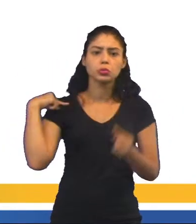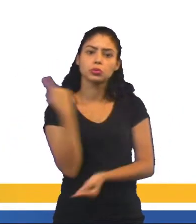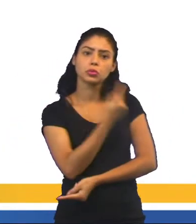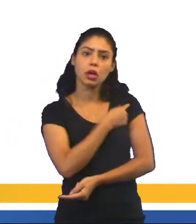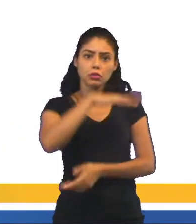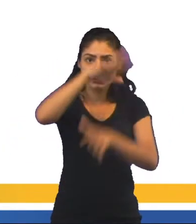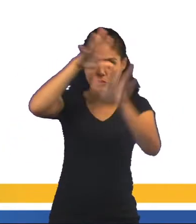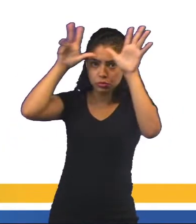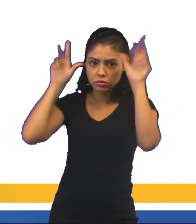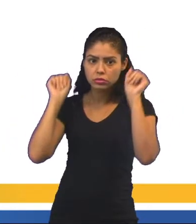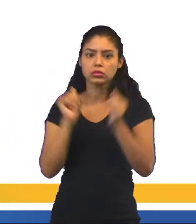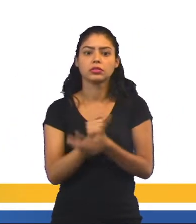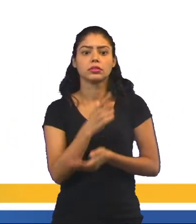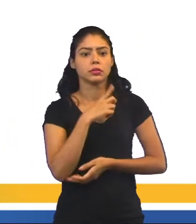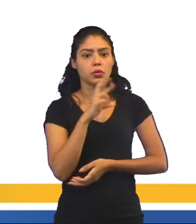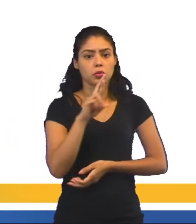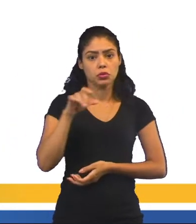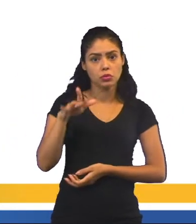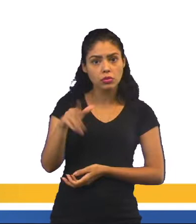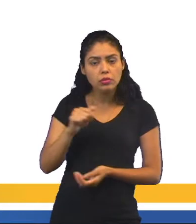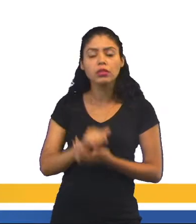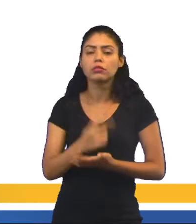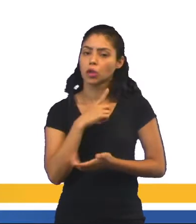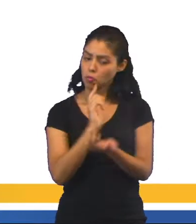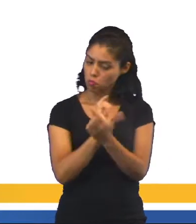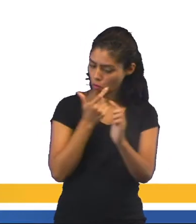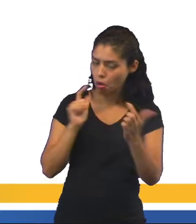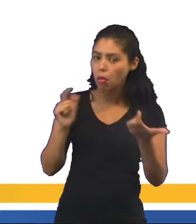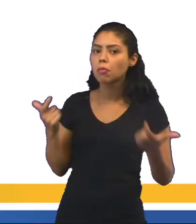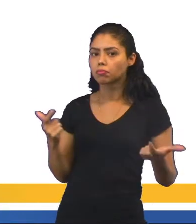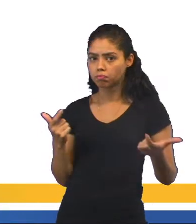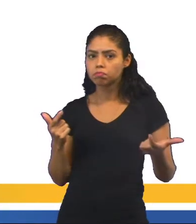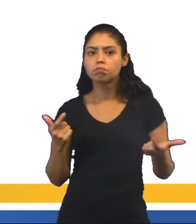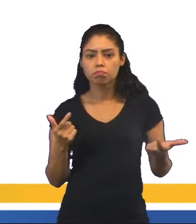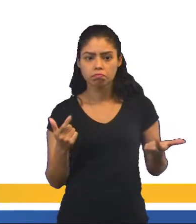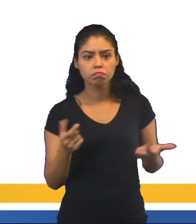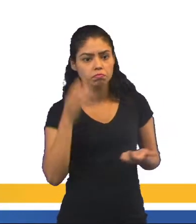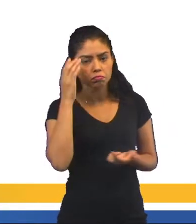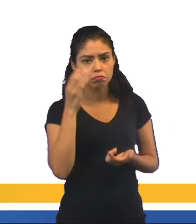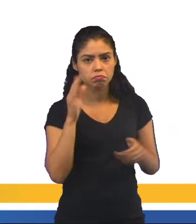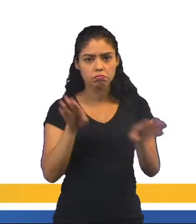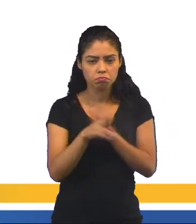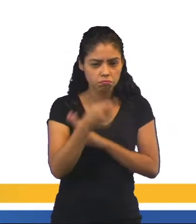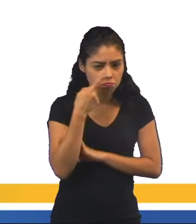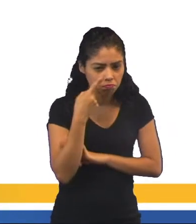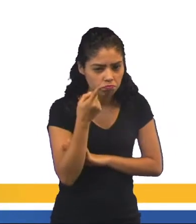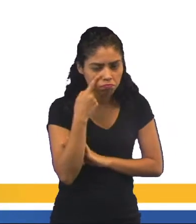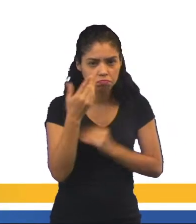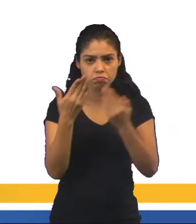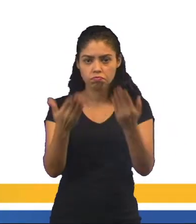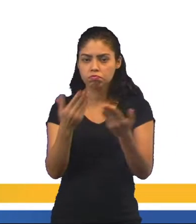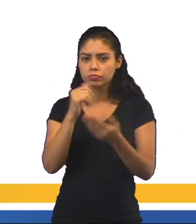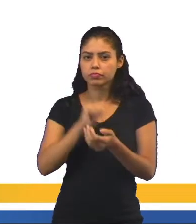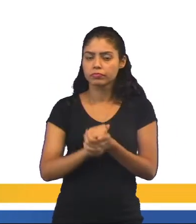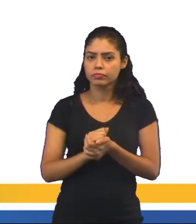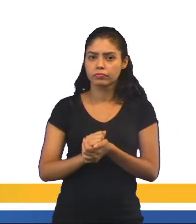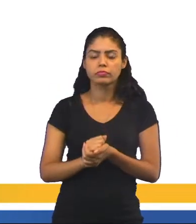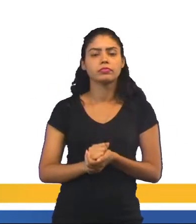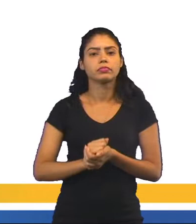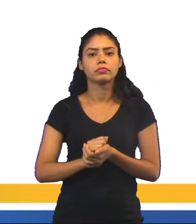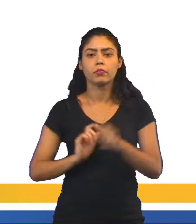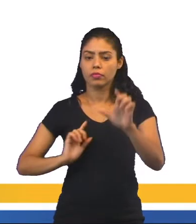estado do Acre, você tem Rondônia, que tem uma maior concentração desses minérios que estão aí na